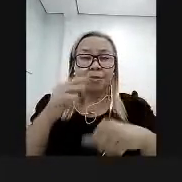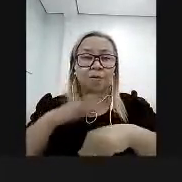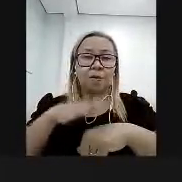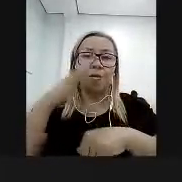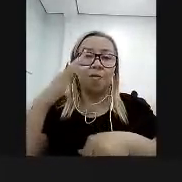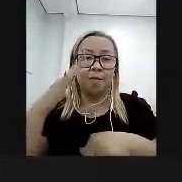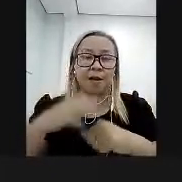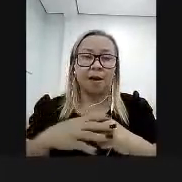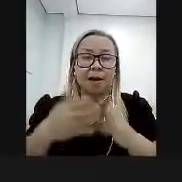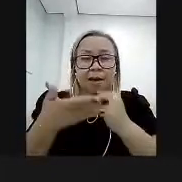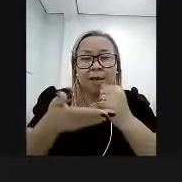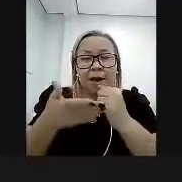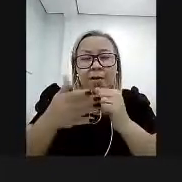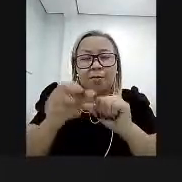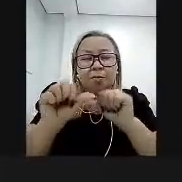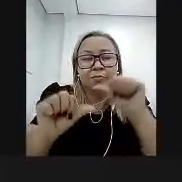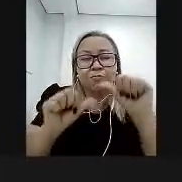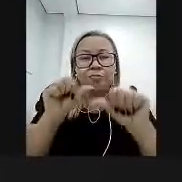nível de transformação